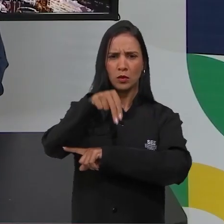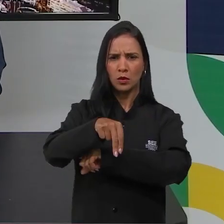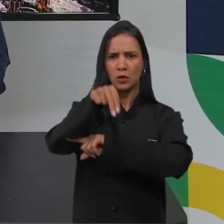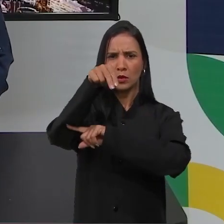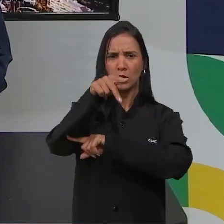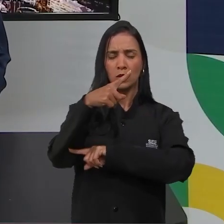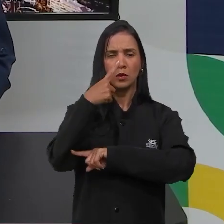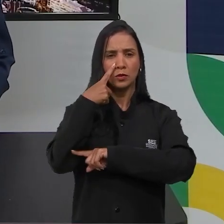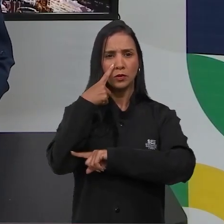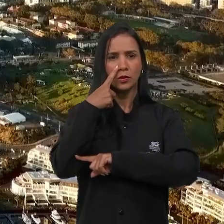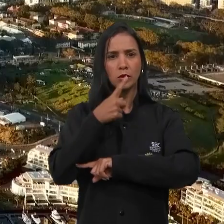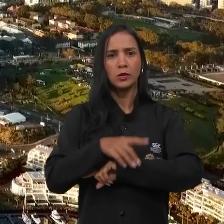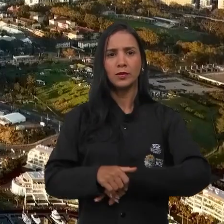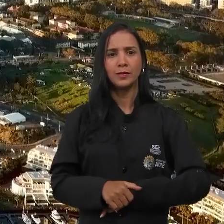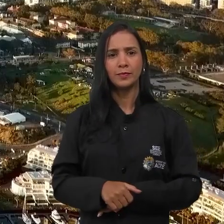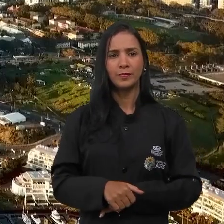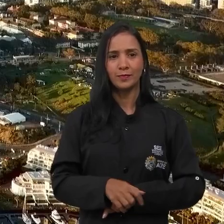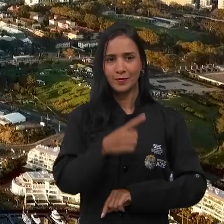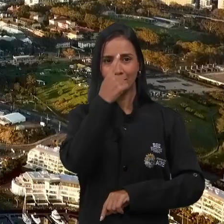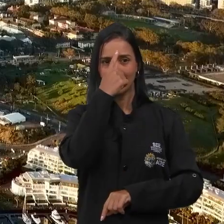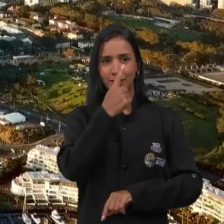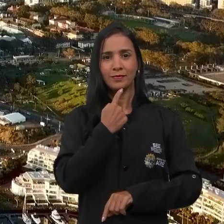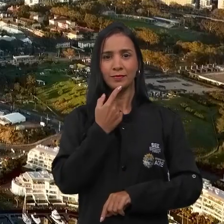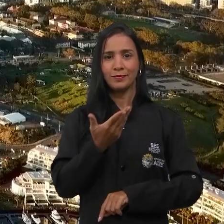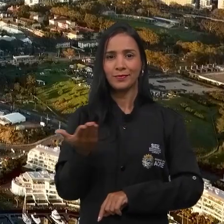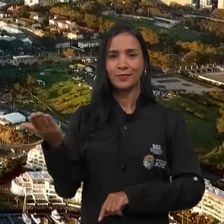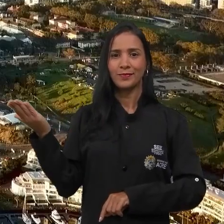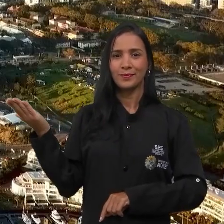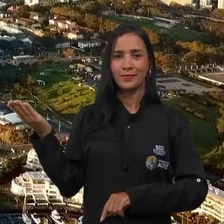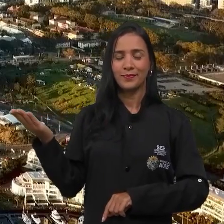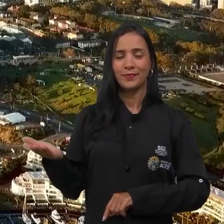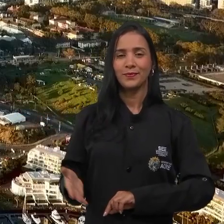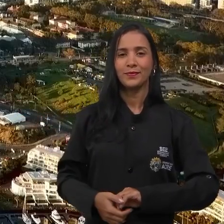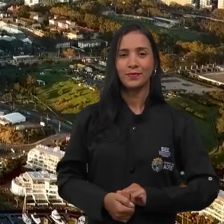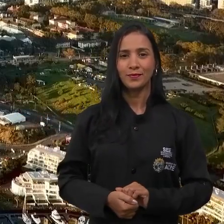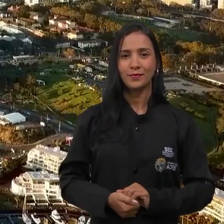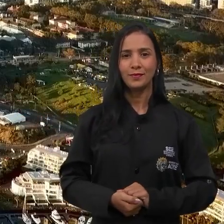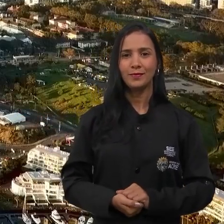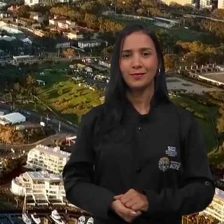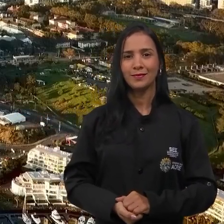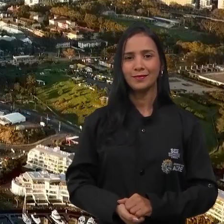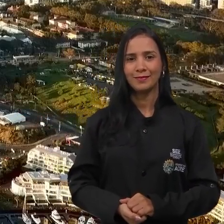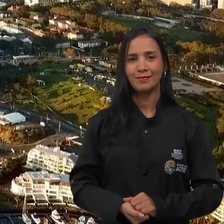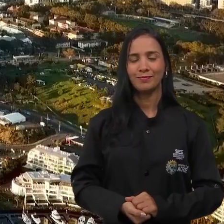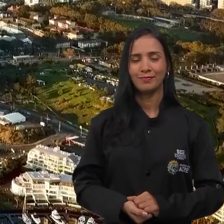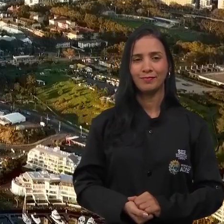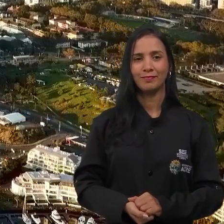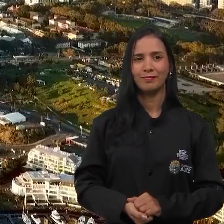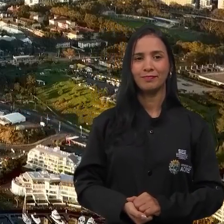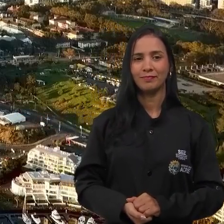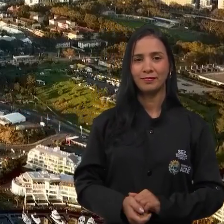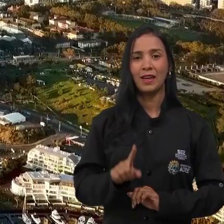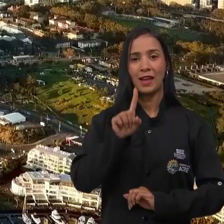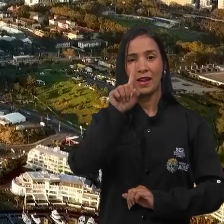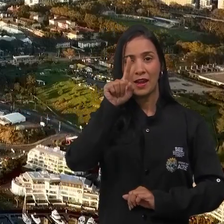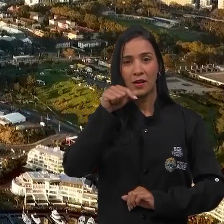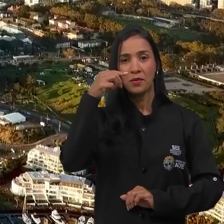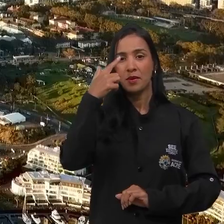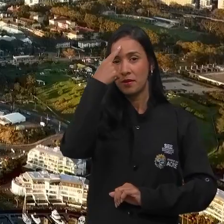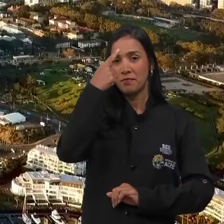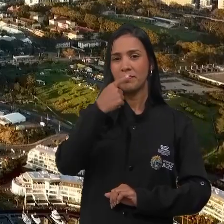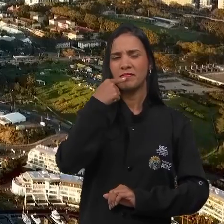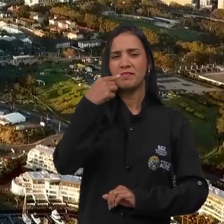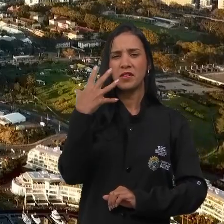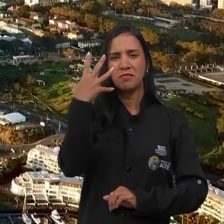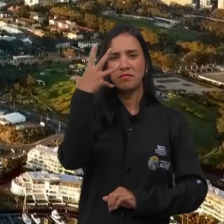imagem que nós temos, uma imagem surreal, tá, pessoal? Aqui nós percebemos,